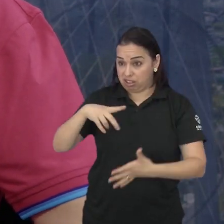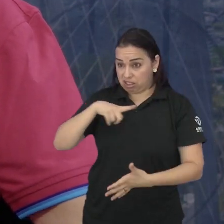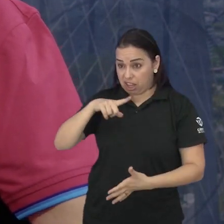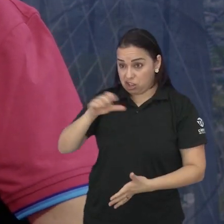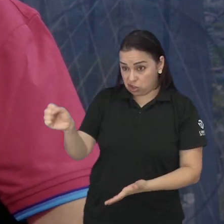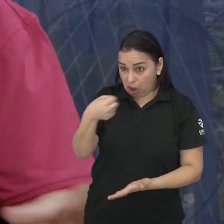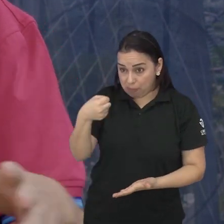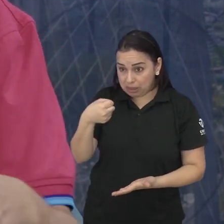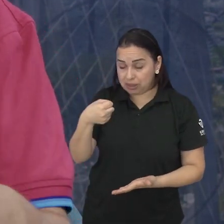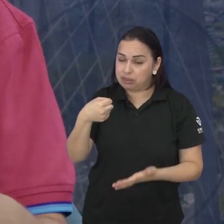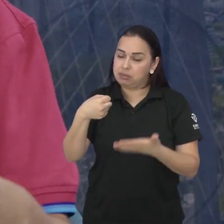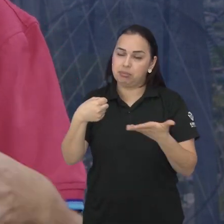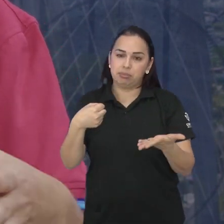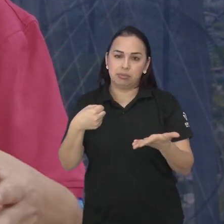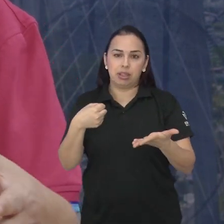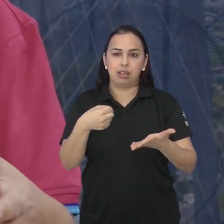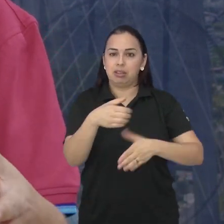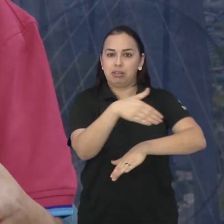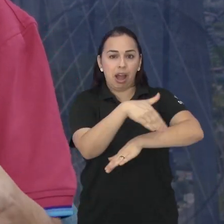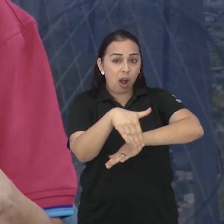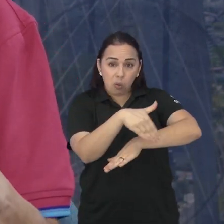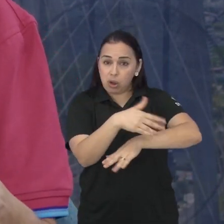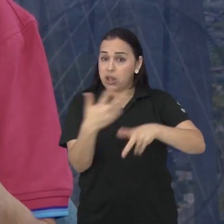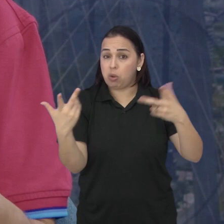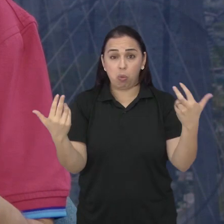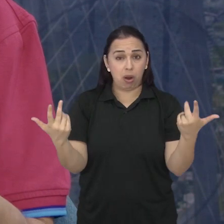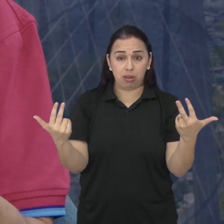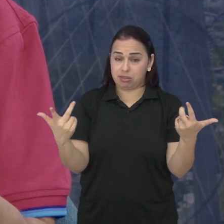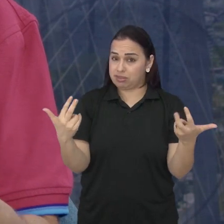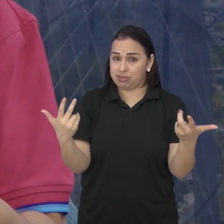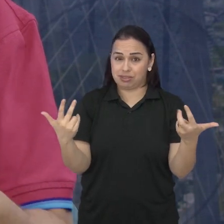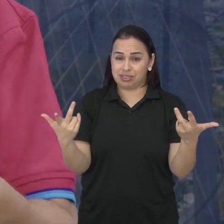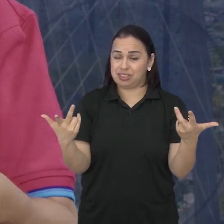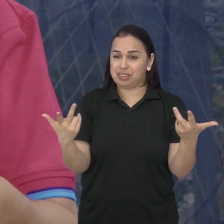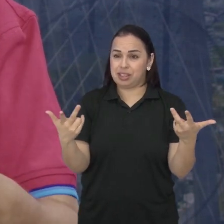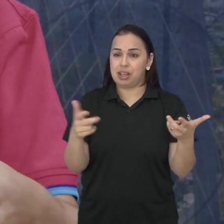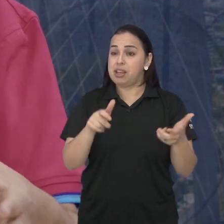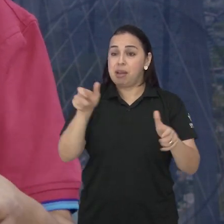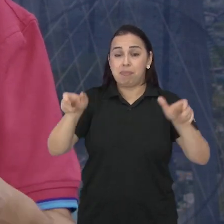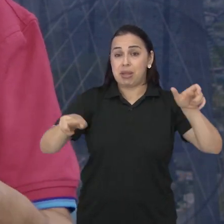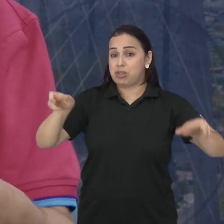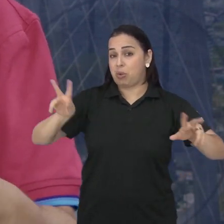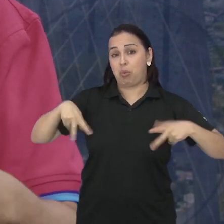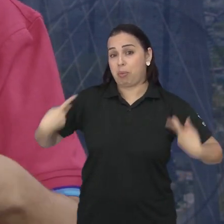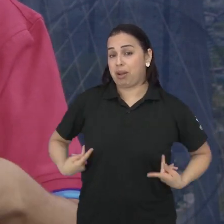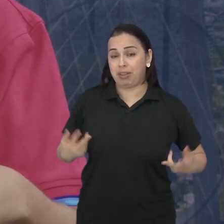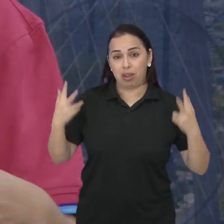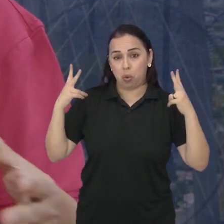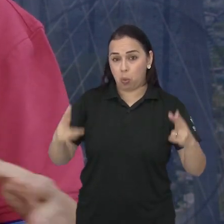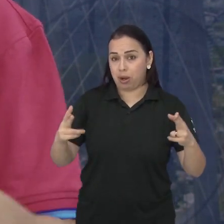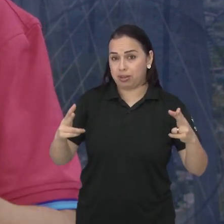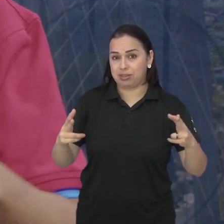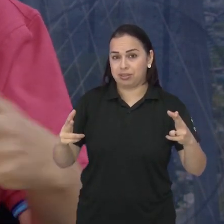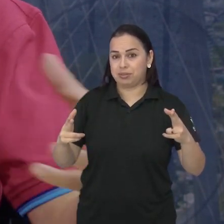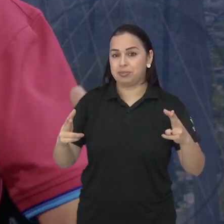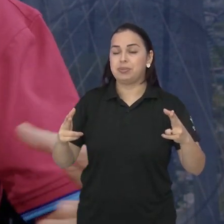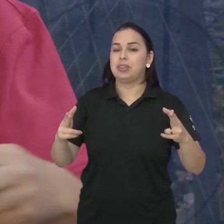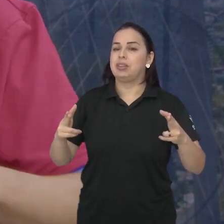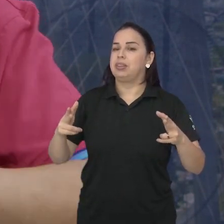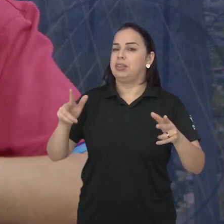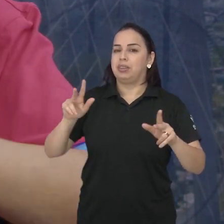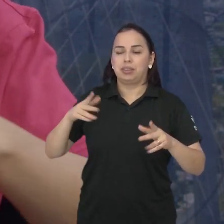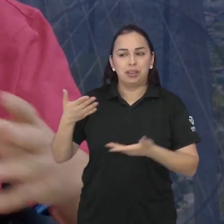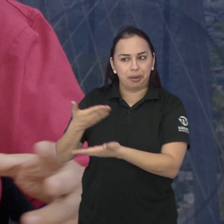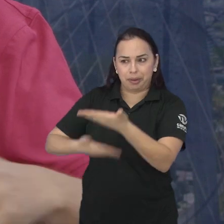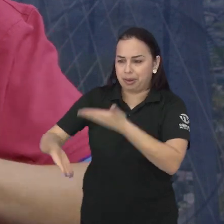vai ter, o espaço. E na rua isso vai acontecer também. São pessoas. E até quase todo dia. São pessoas humanas